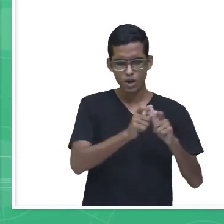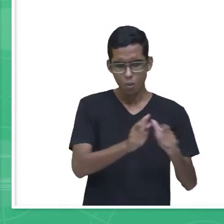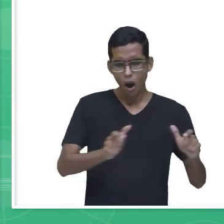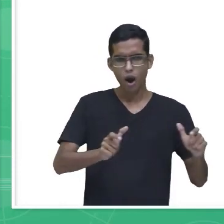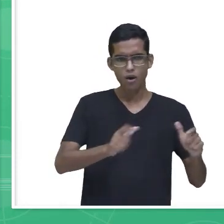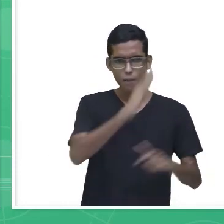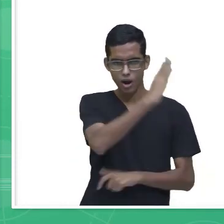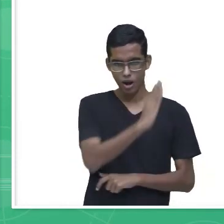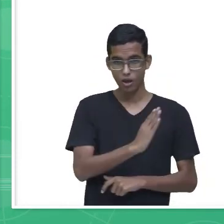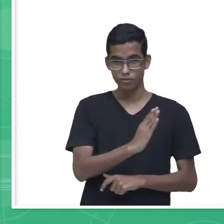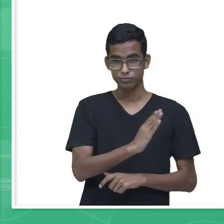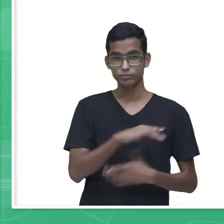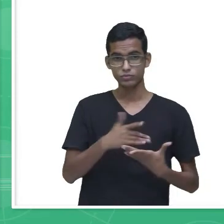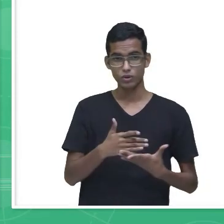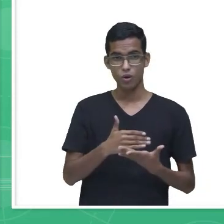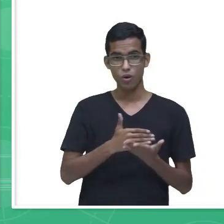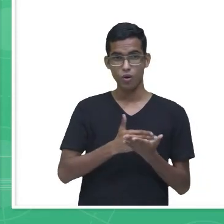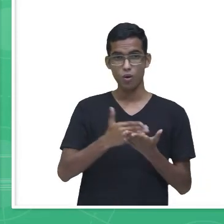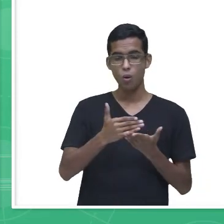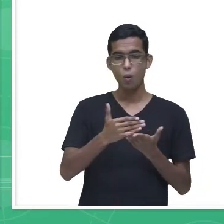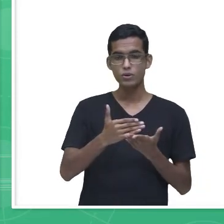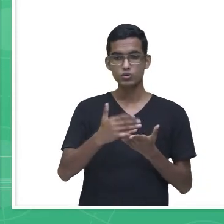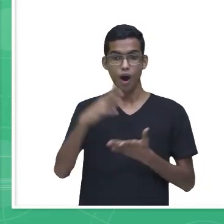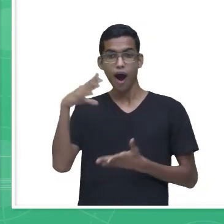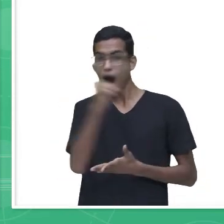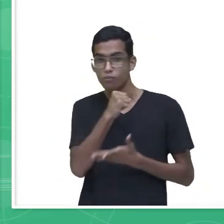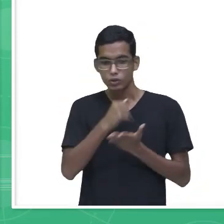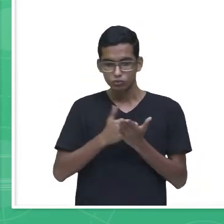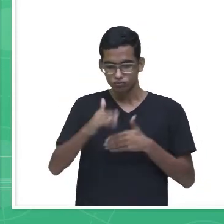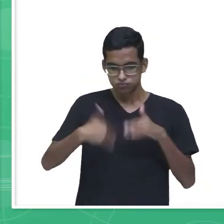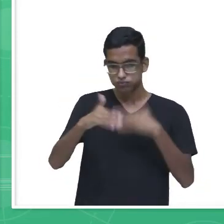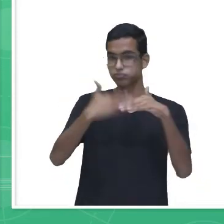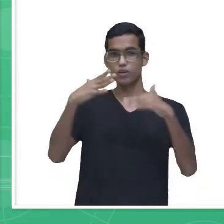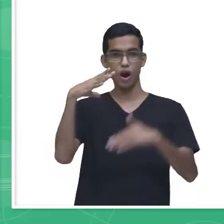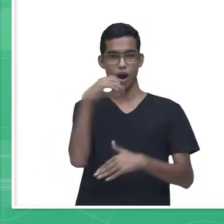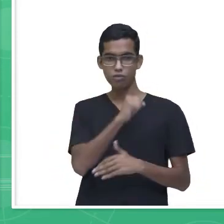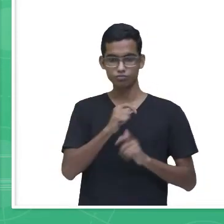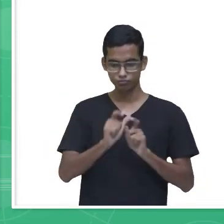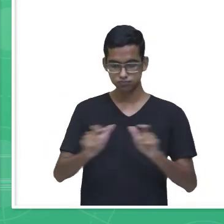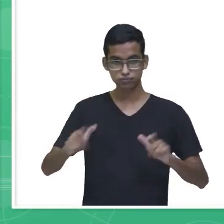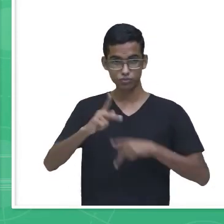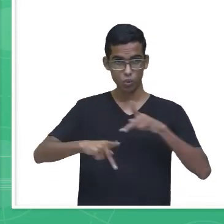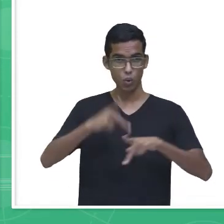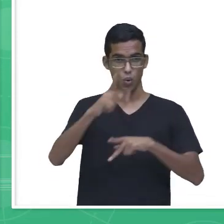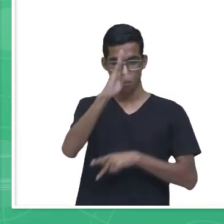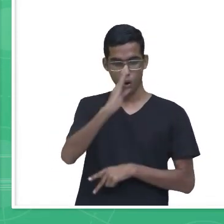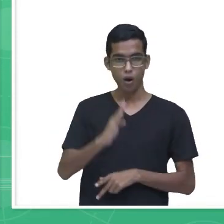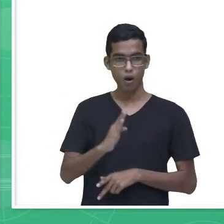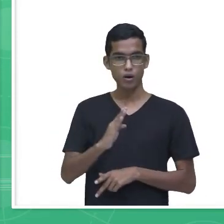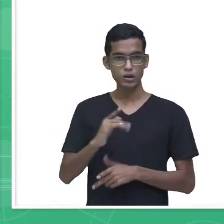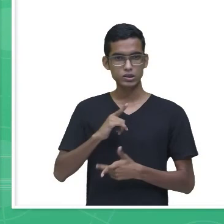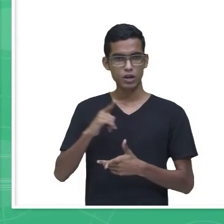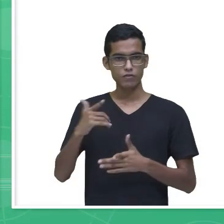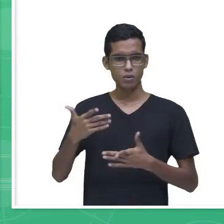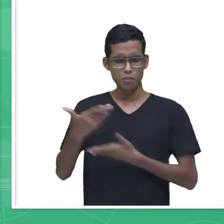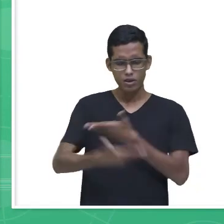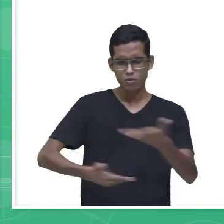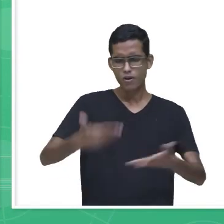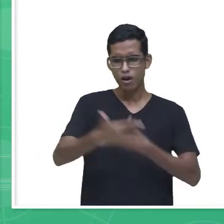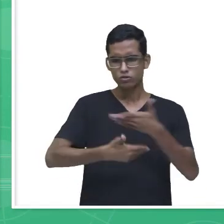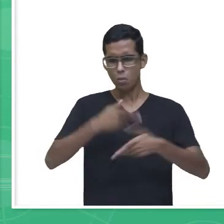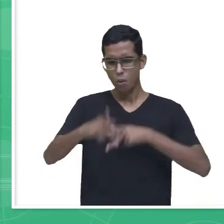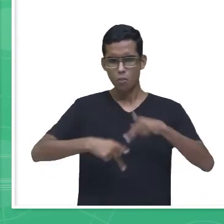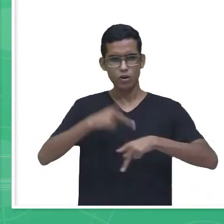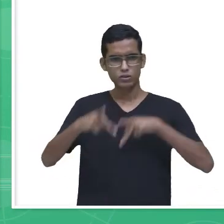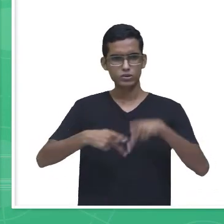urbanização brasileira aconteceu de uma forma muito rápida, muito acelerada e com uma grande participação da população, principalmente a